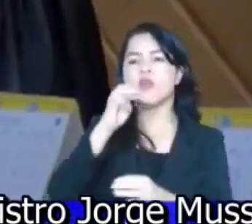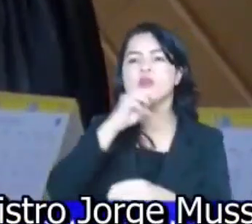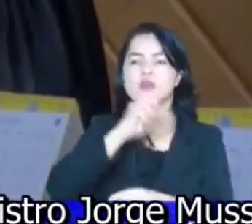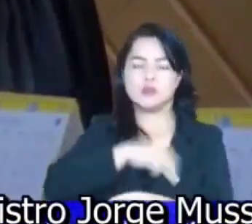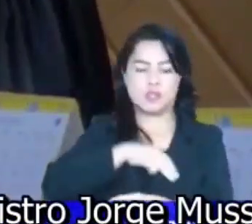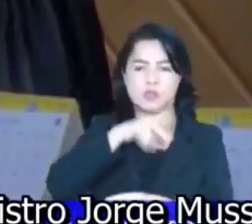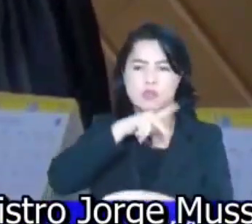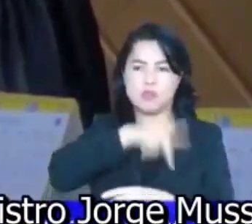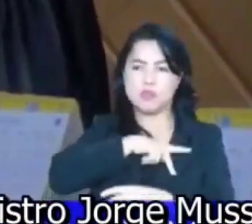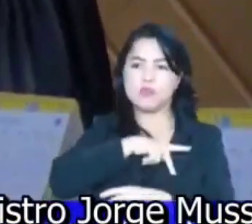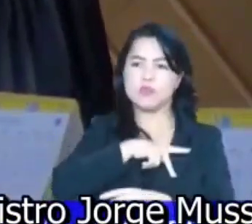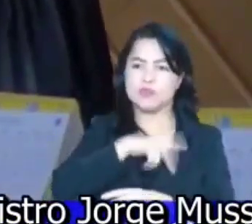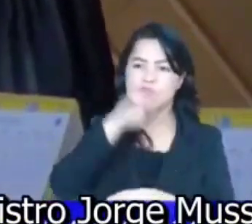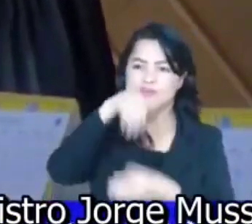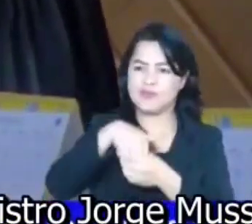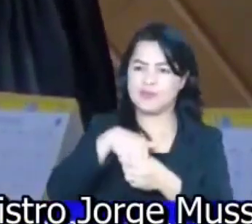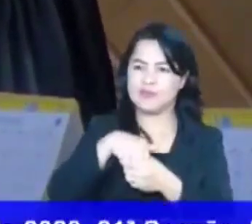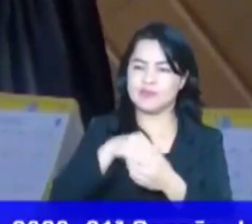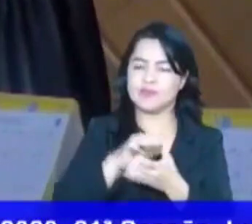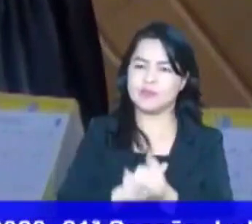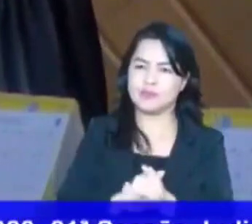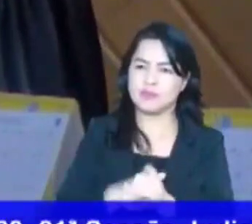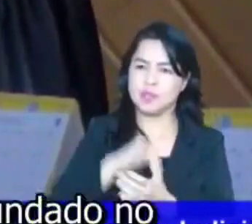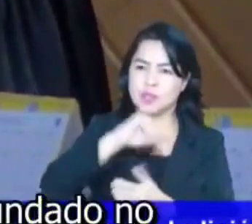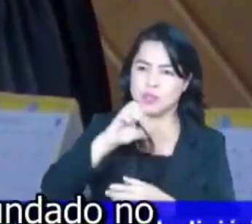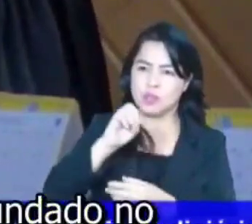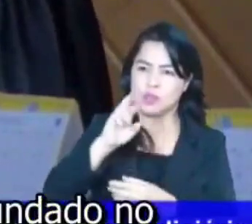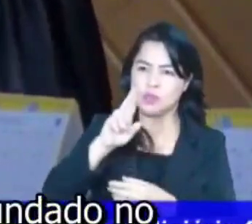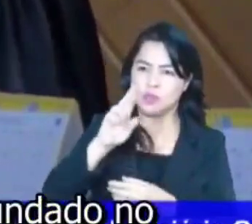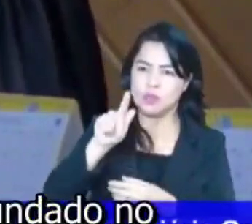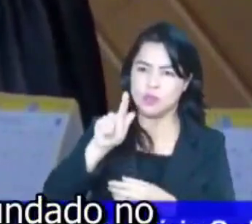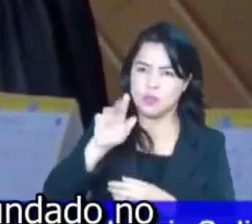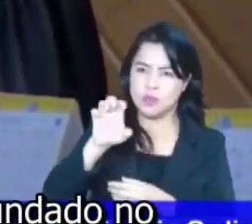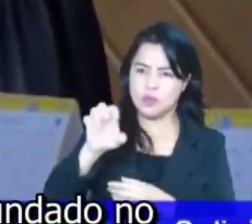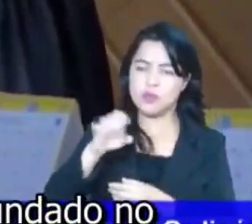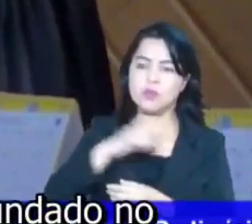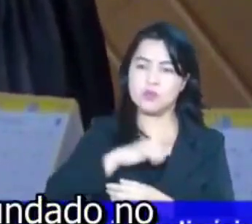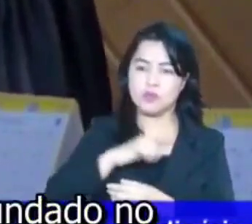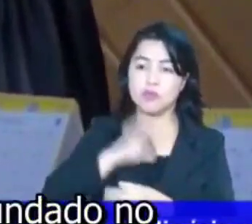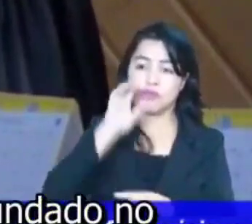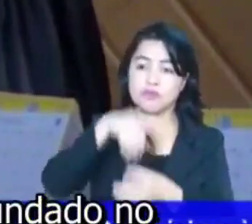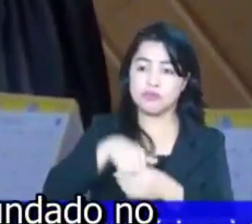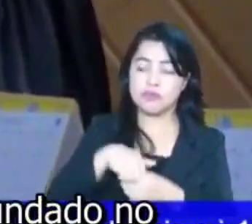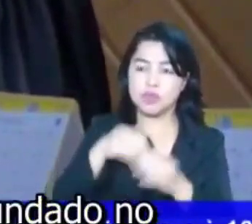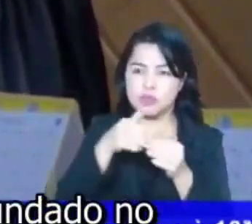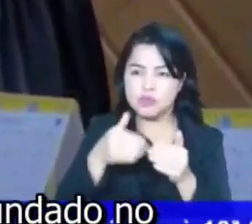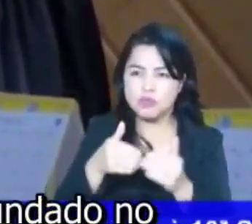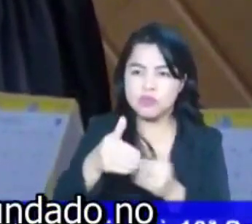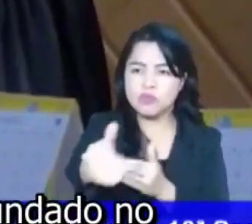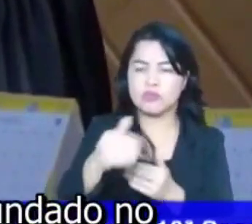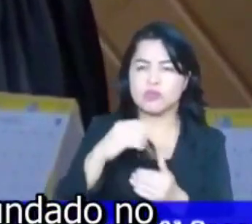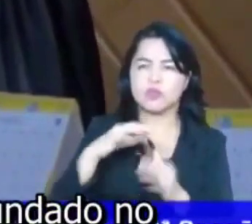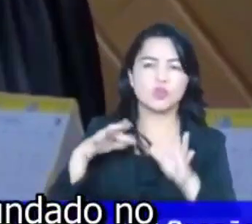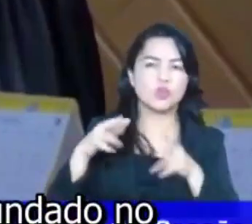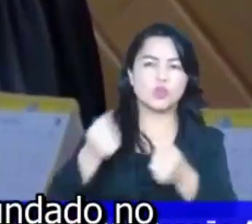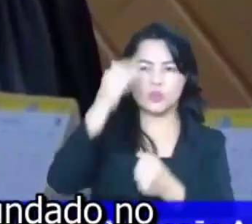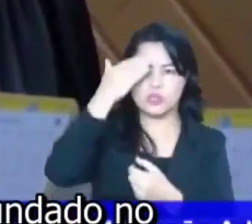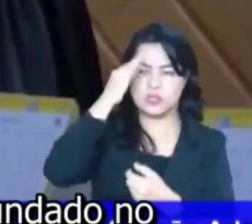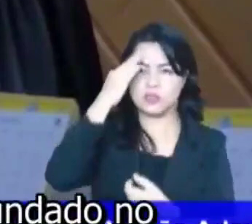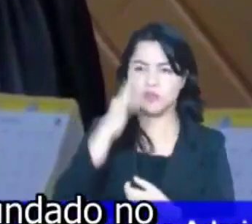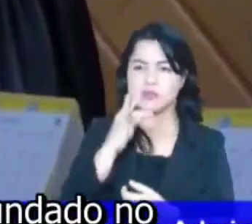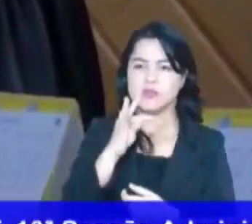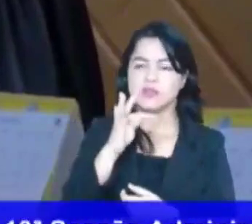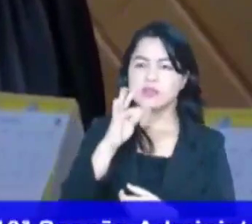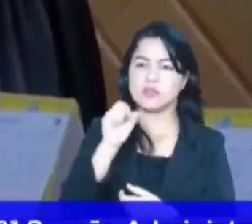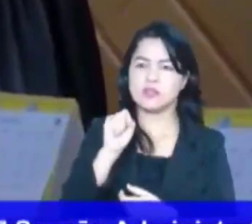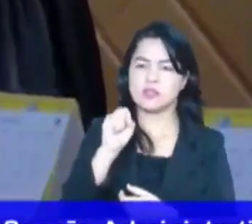Eleitoral. Sua Excelência, então, o ministro Jorge Mussi, ao longo do seu voto, cita todo o entendimento do TSE